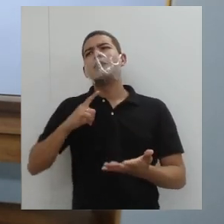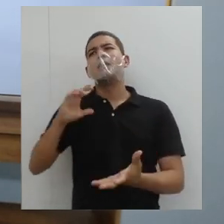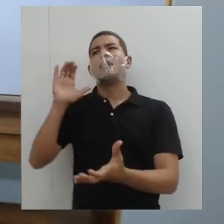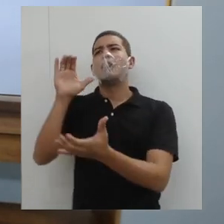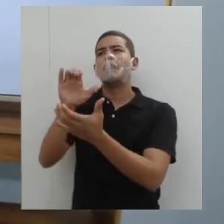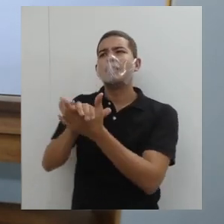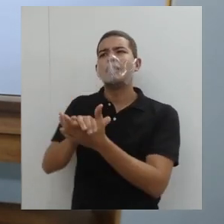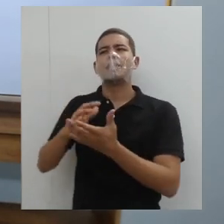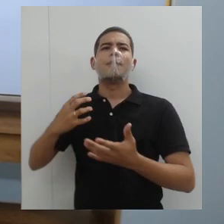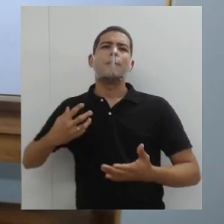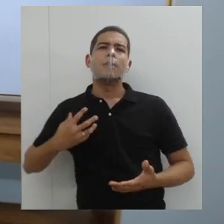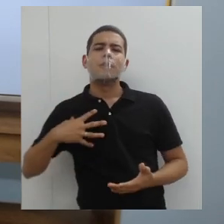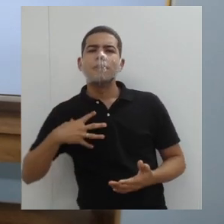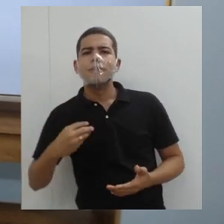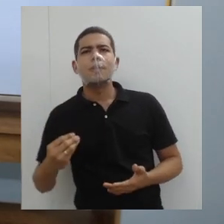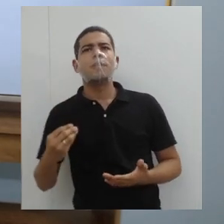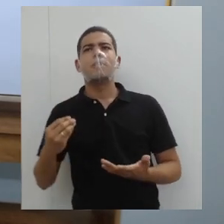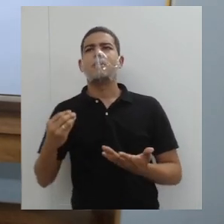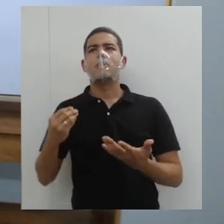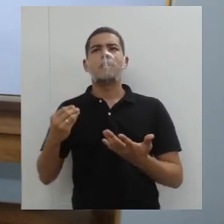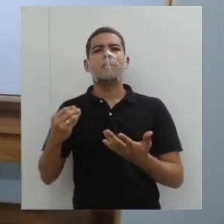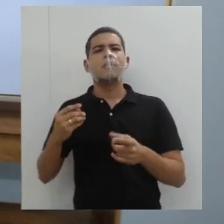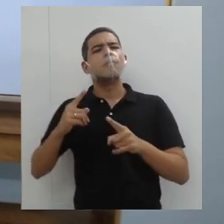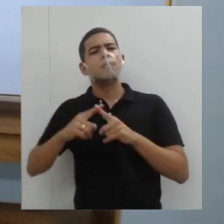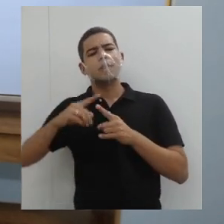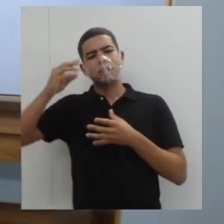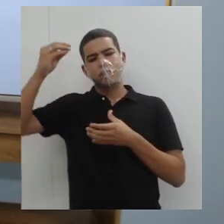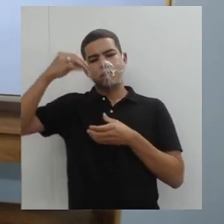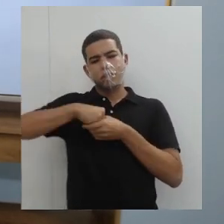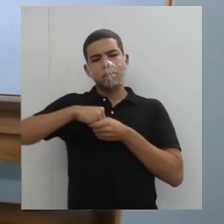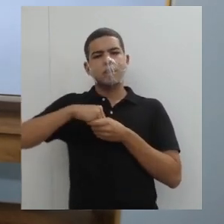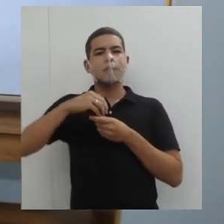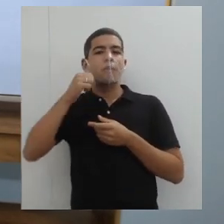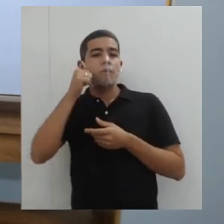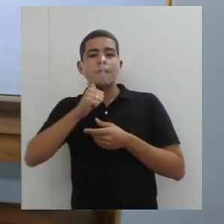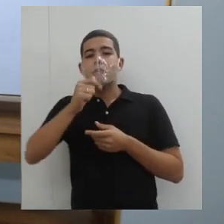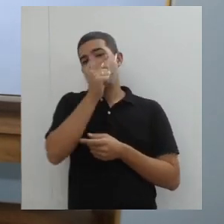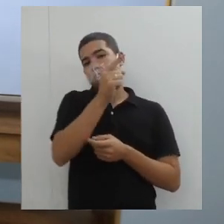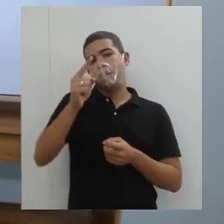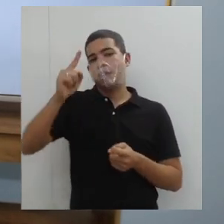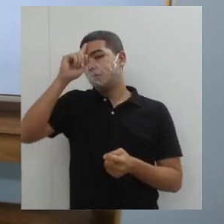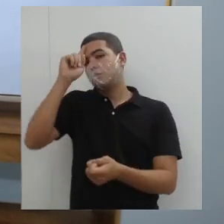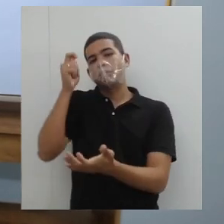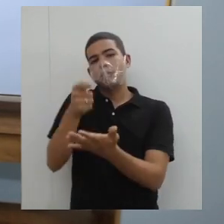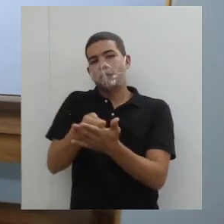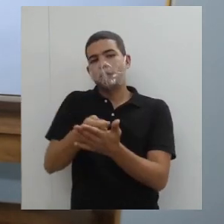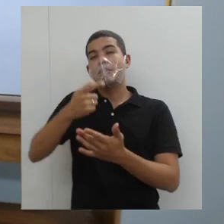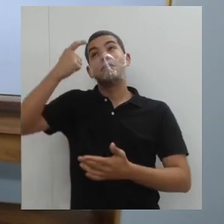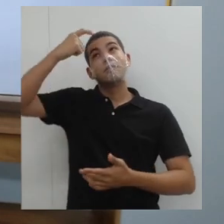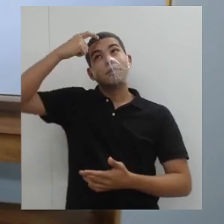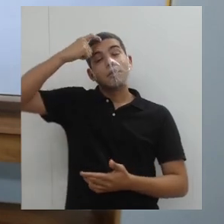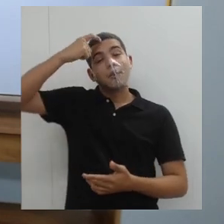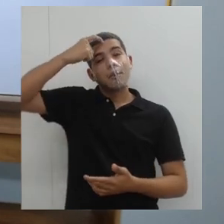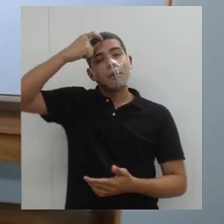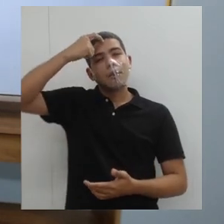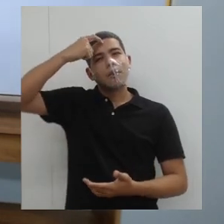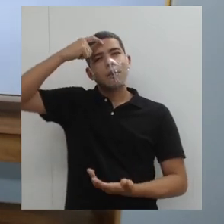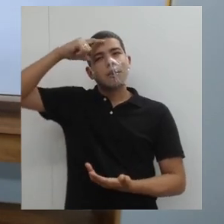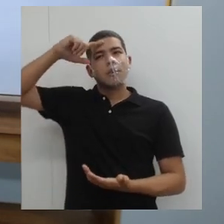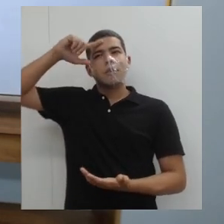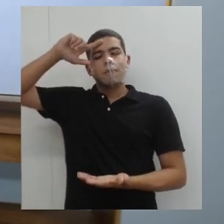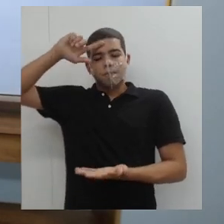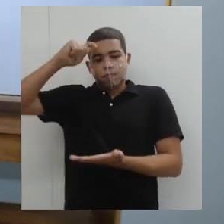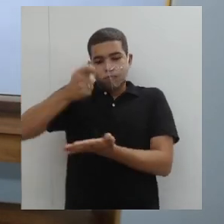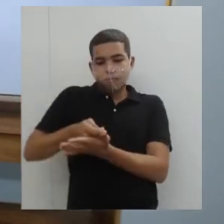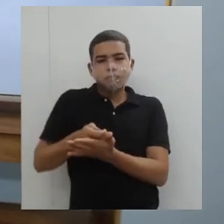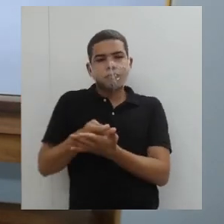de filhos, ela é uma mulher. Porque nós somos aquilo que nós temos na nossa cabeça. A nossa cabeça determina as nossas atitudes,